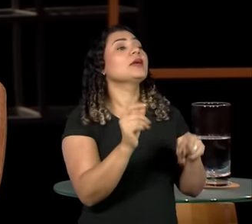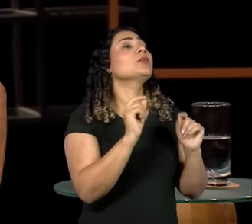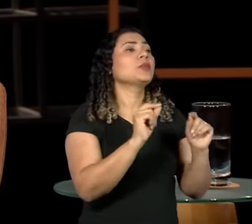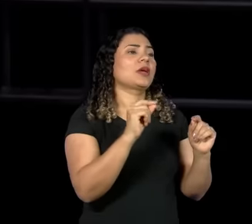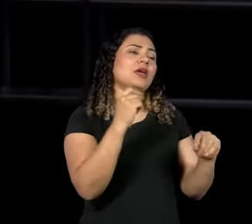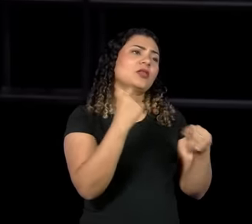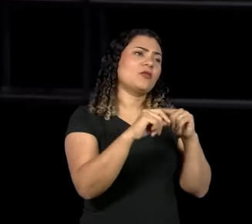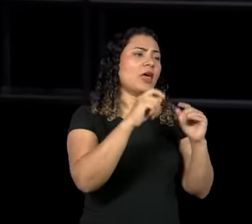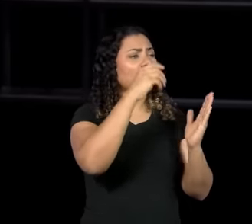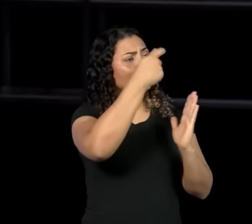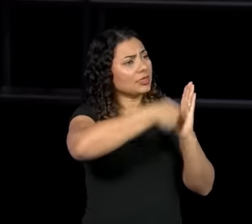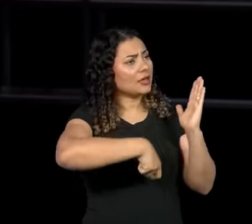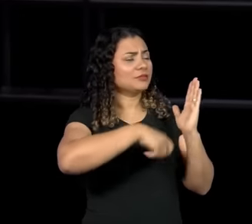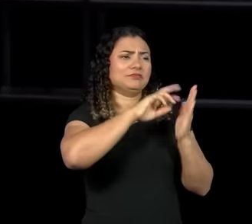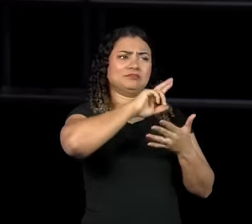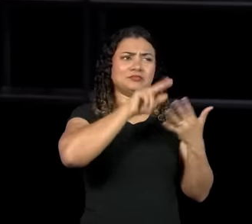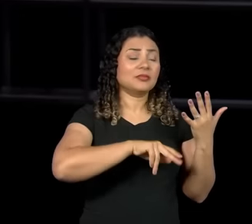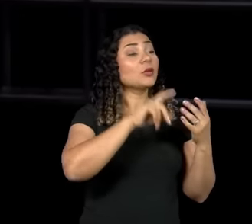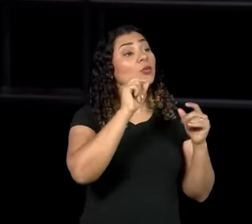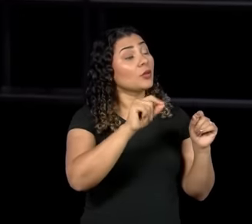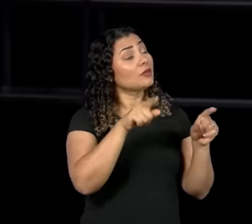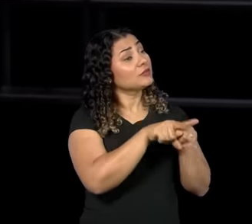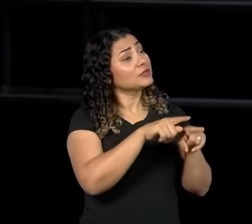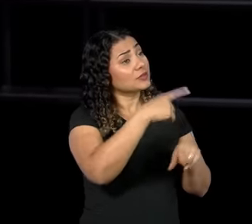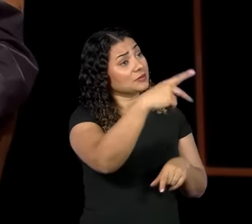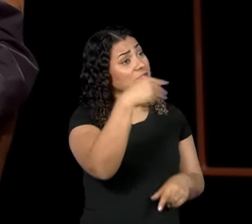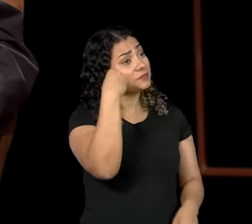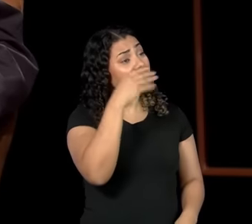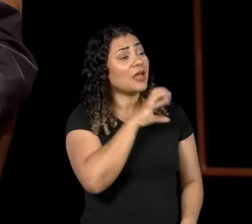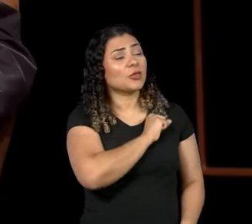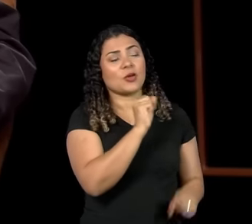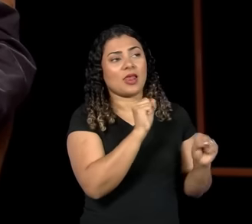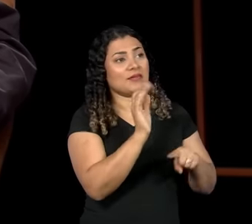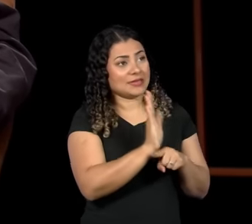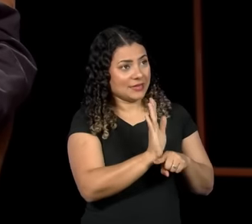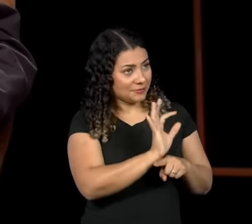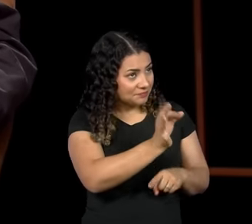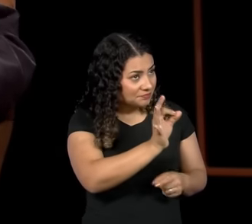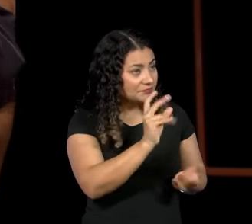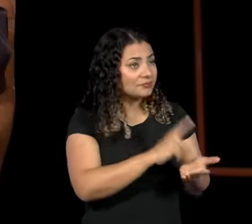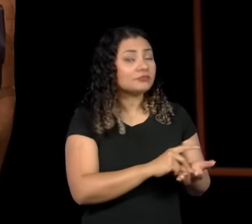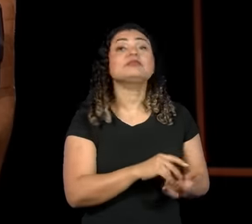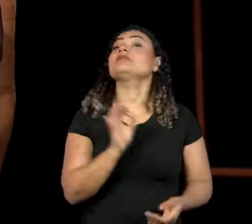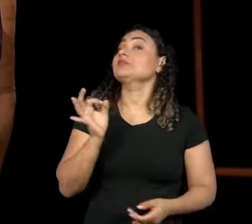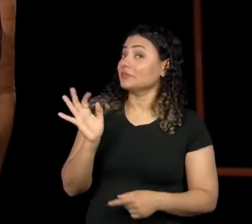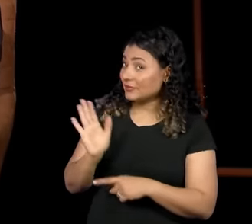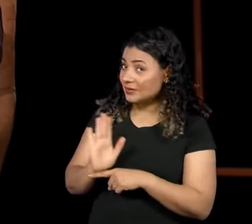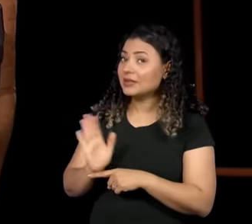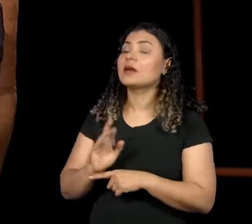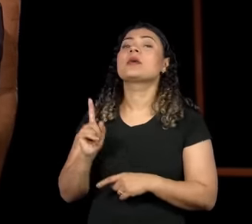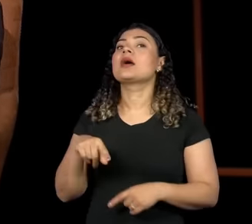Paulo? Cinema. Eu fazia umas experiências com o que na época era o Super